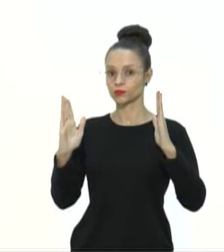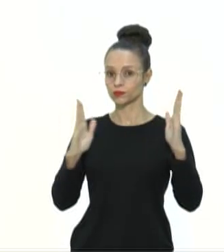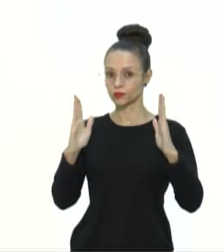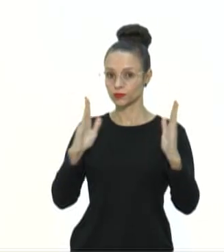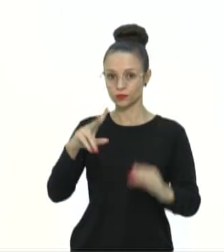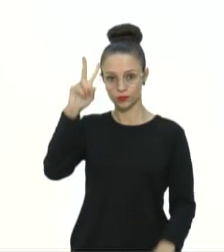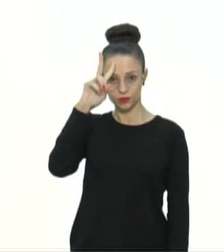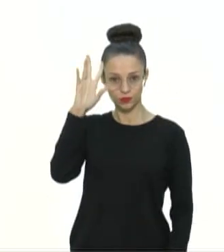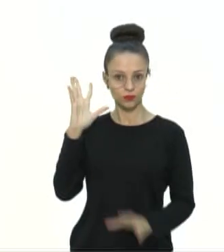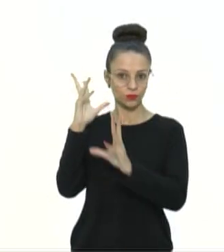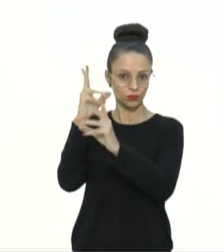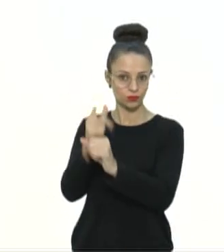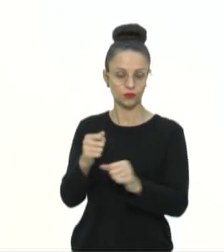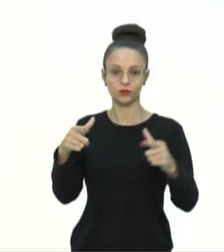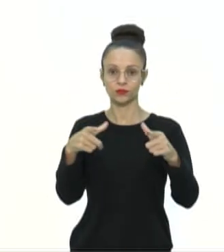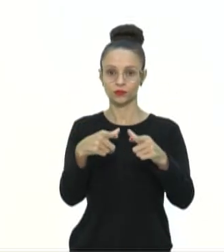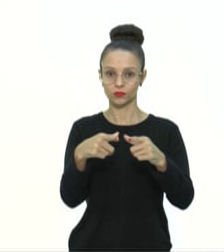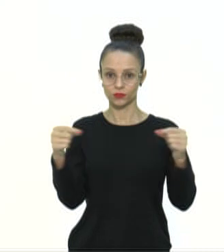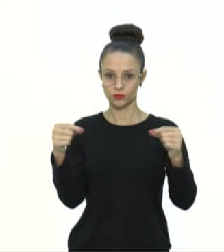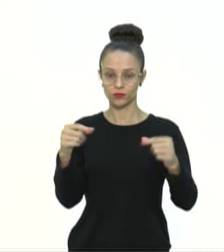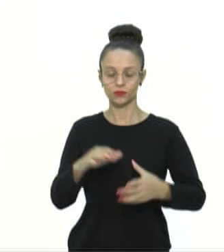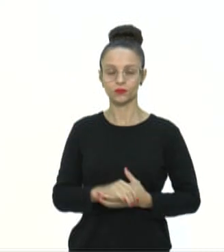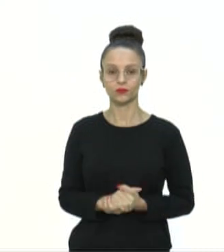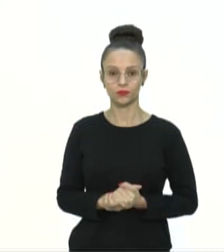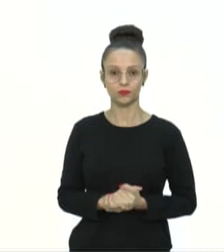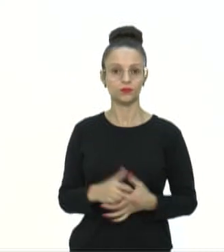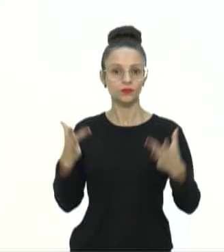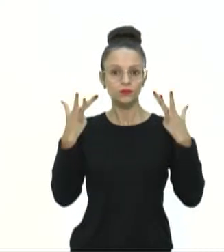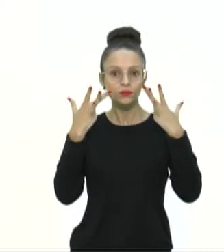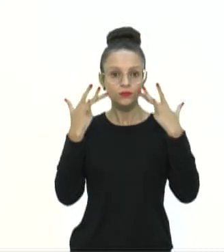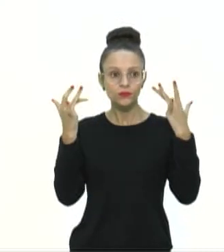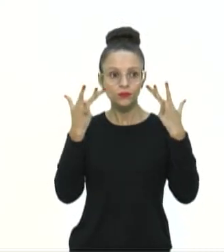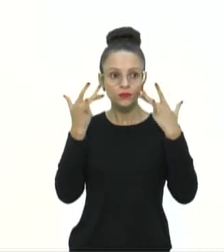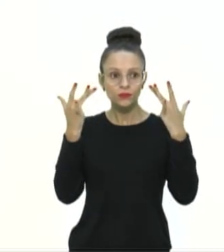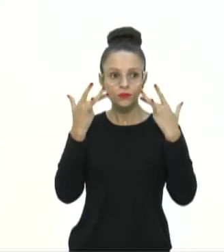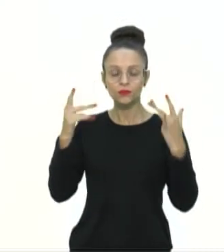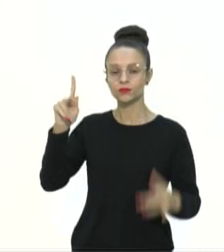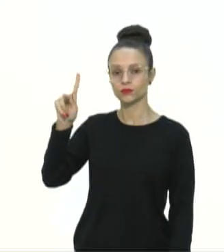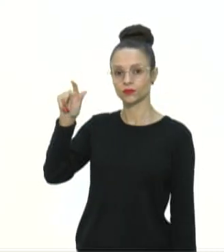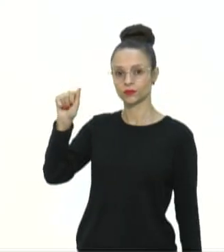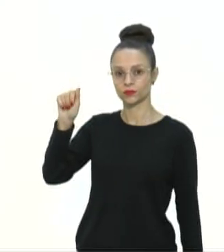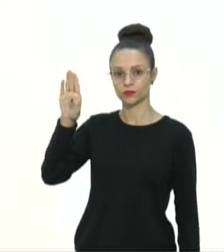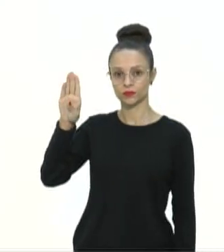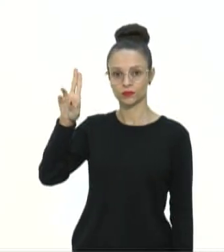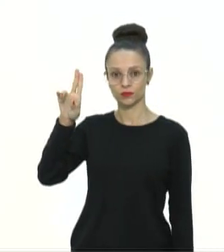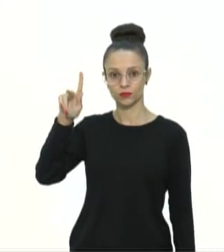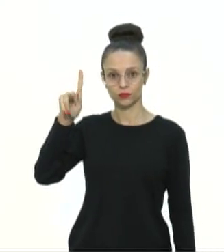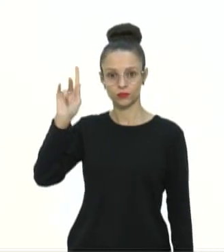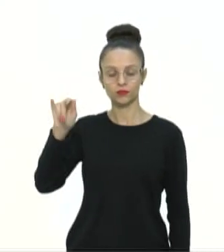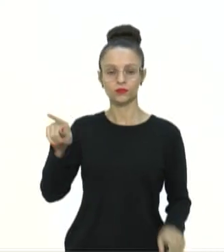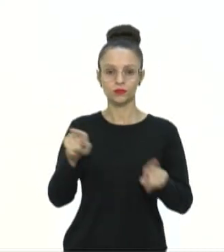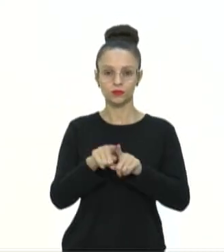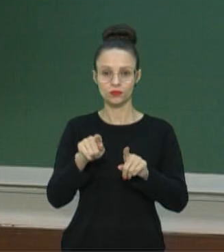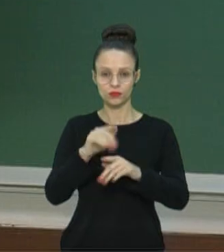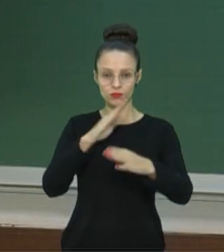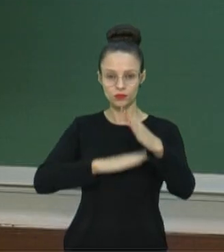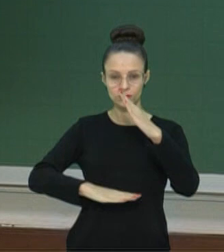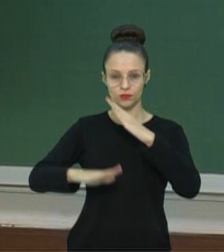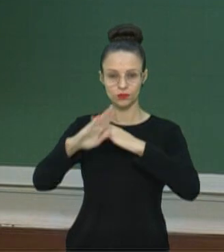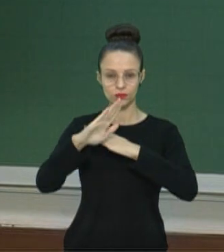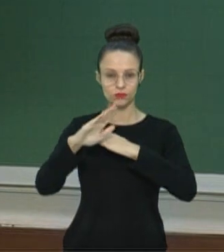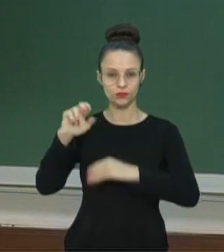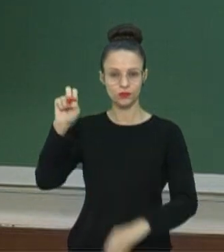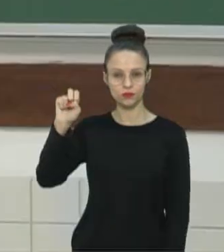da história japonesa, teatro kabuki, samurais e desenhos